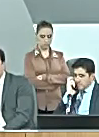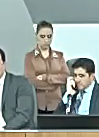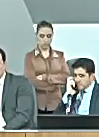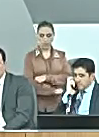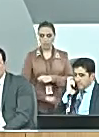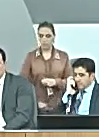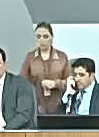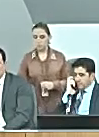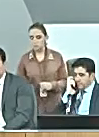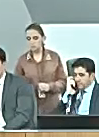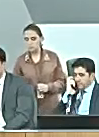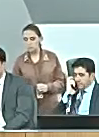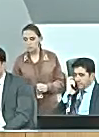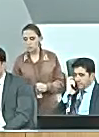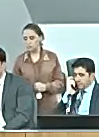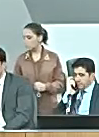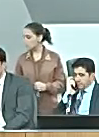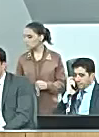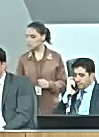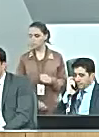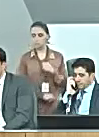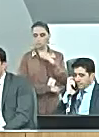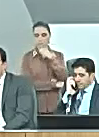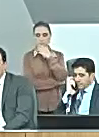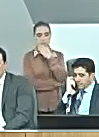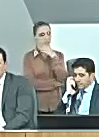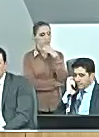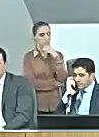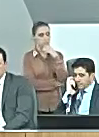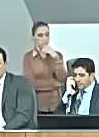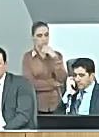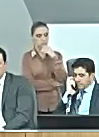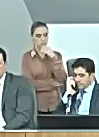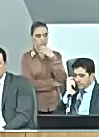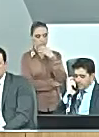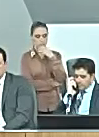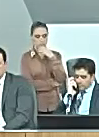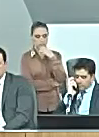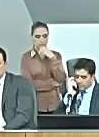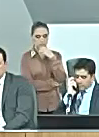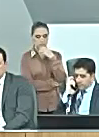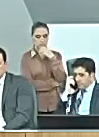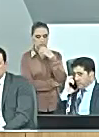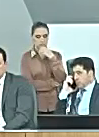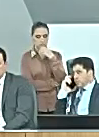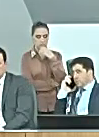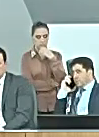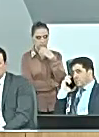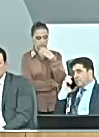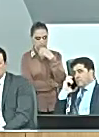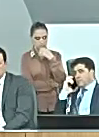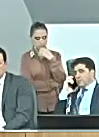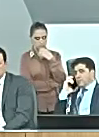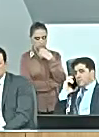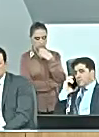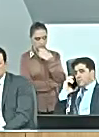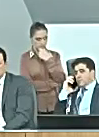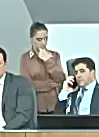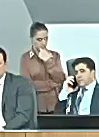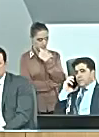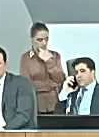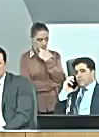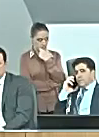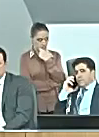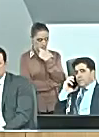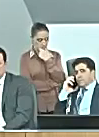é que nesse documento esteja vocês têm aqui um deputado experiente deputado sargento rodrigues é autor de mais de 50 leis na